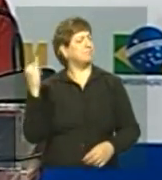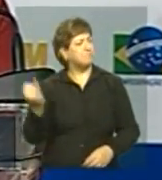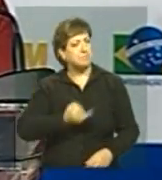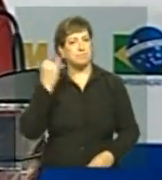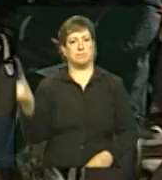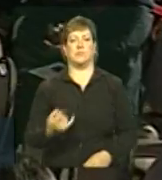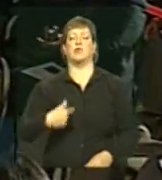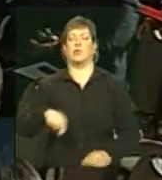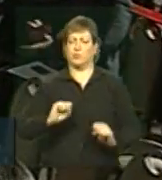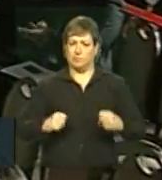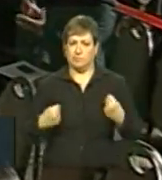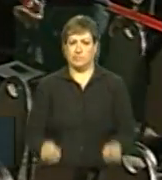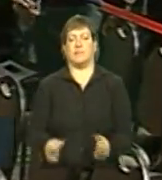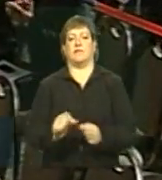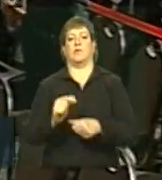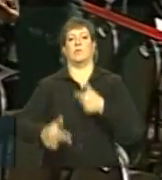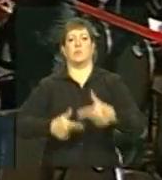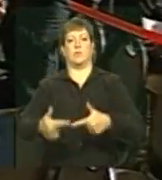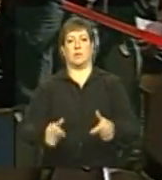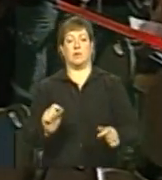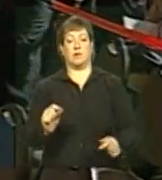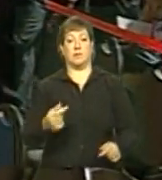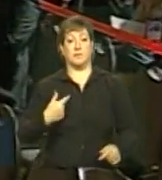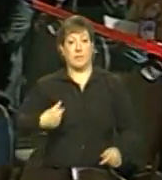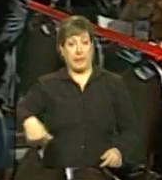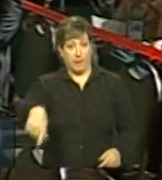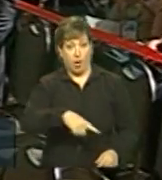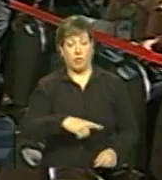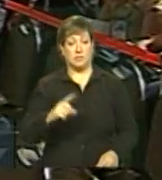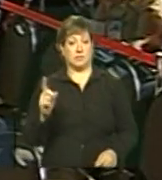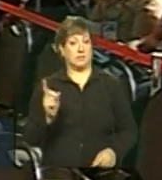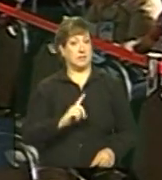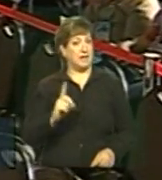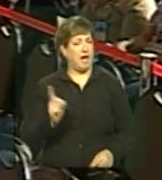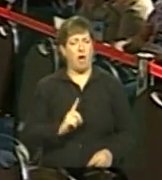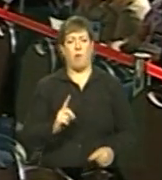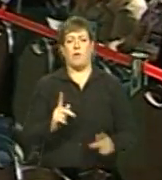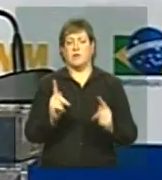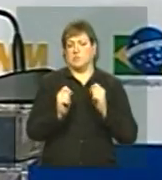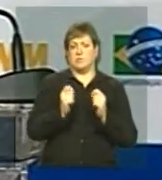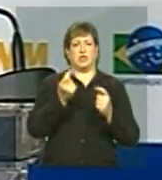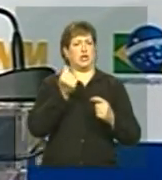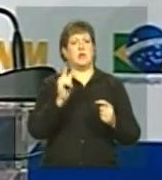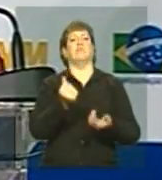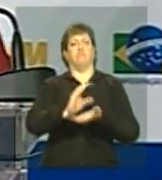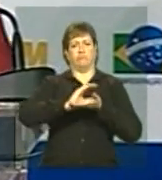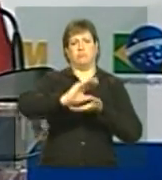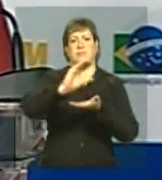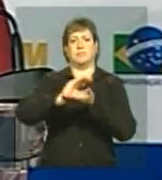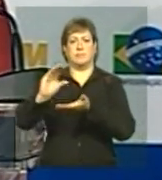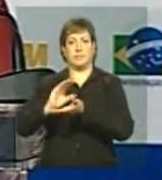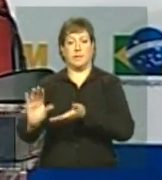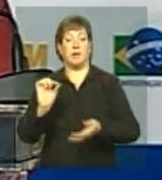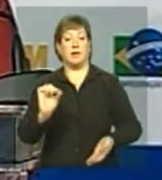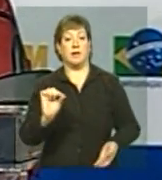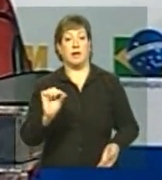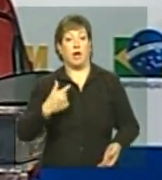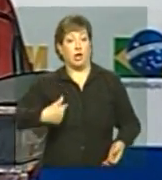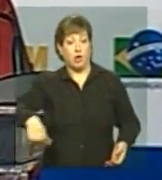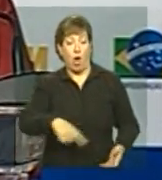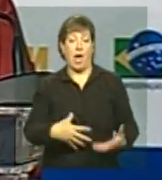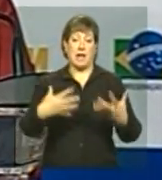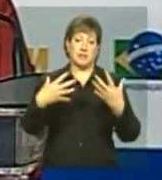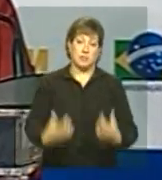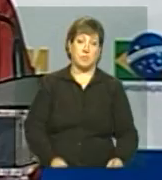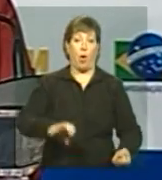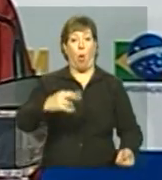impossível. Quero dizer que nós não pouparemos recursos. E aí não é uma questão da gente assumir ou não